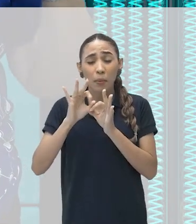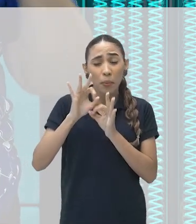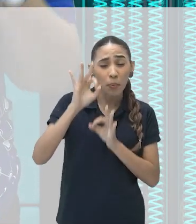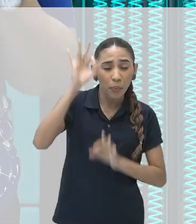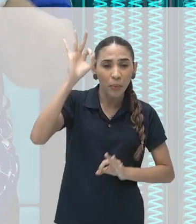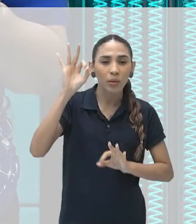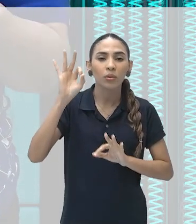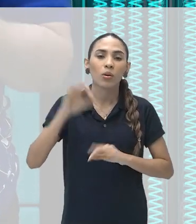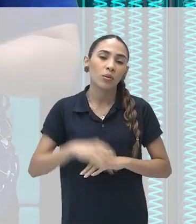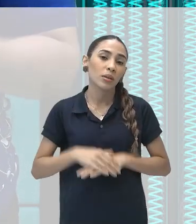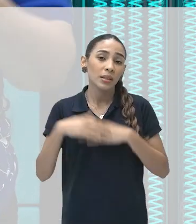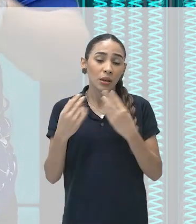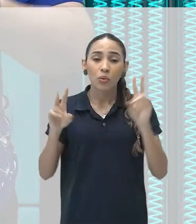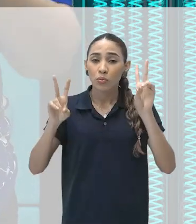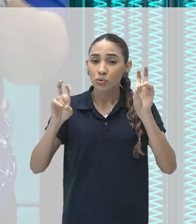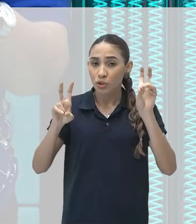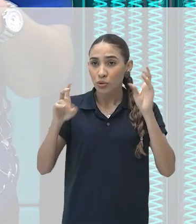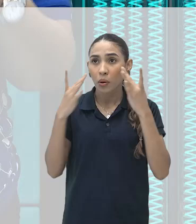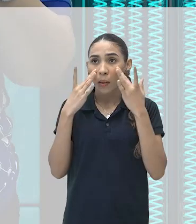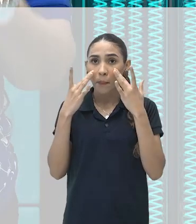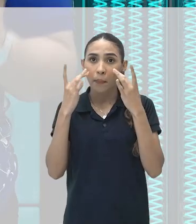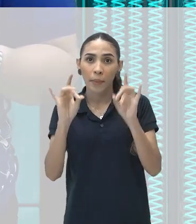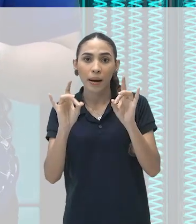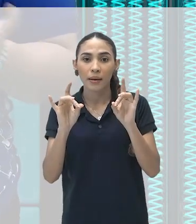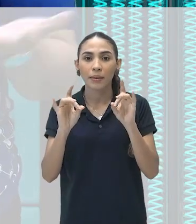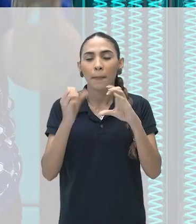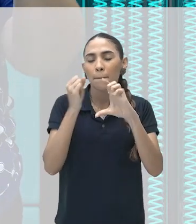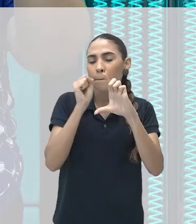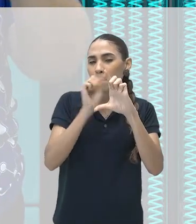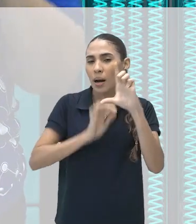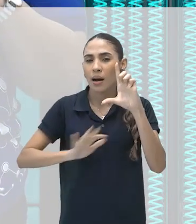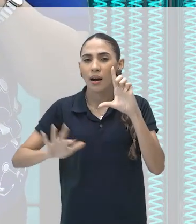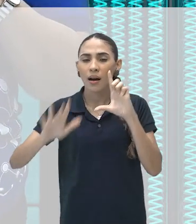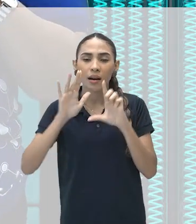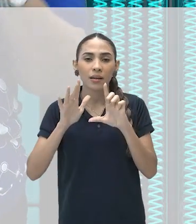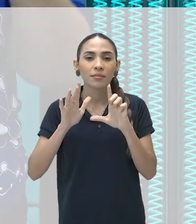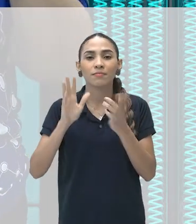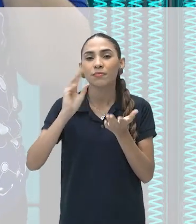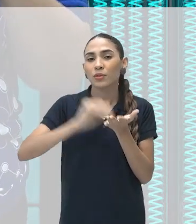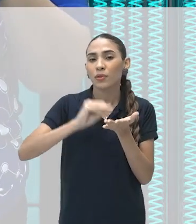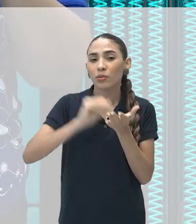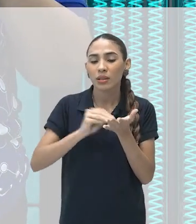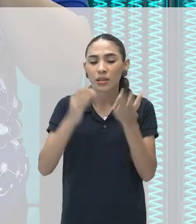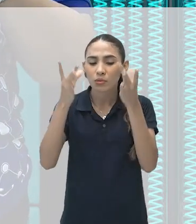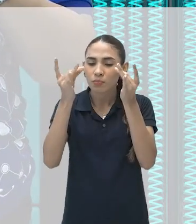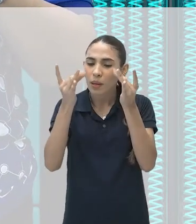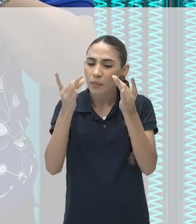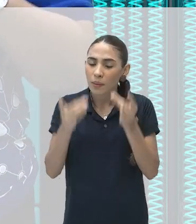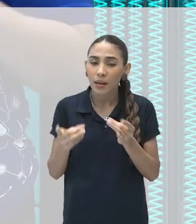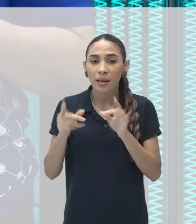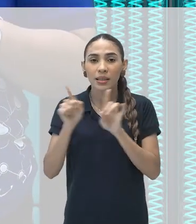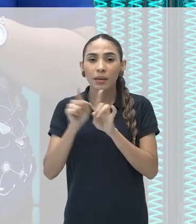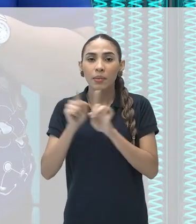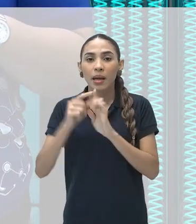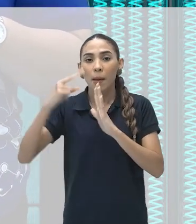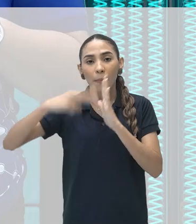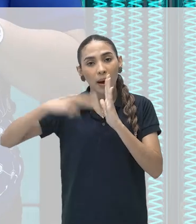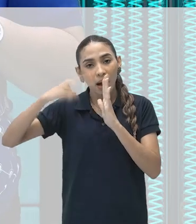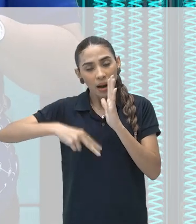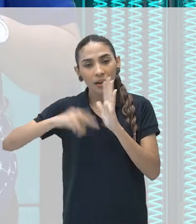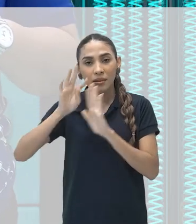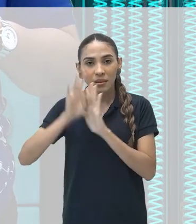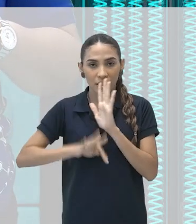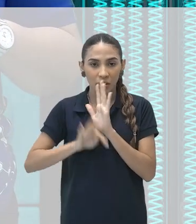já é o suficiente para que as pessoas comecem a compartilhar, sem observar e proceder à leitura do conteúdo,